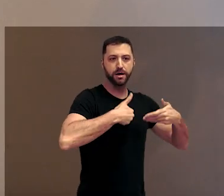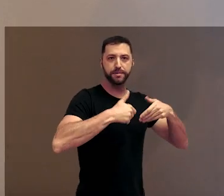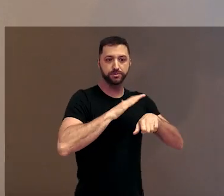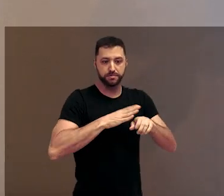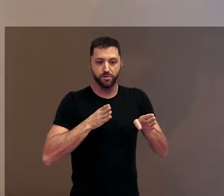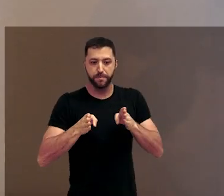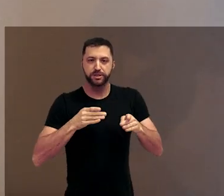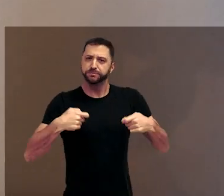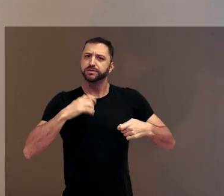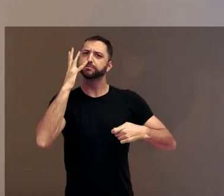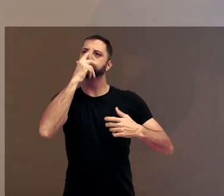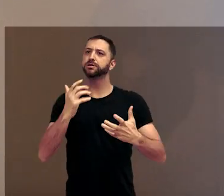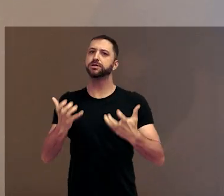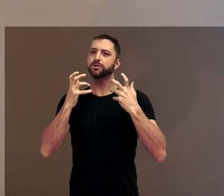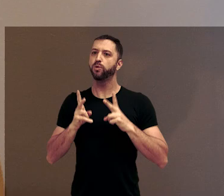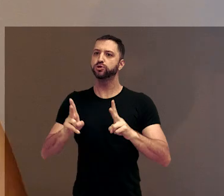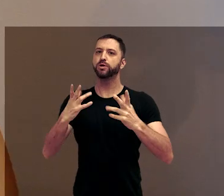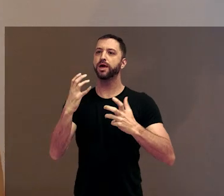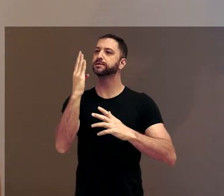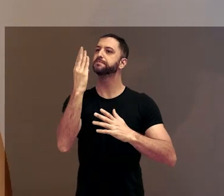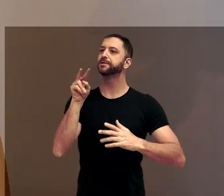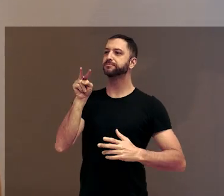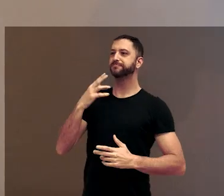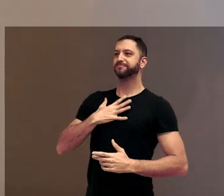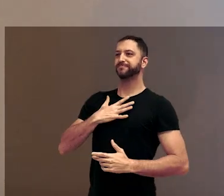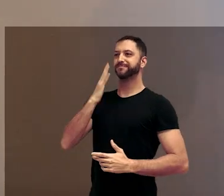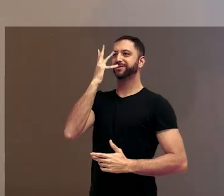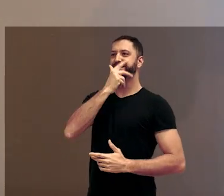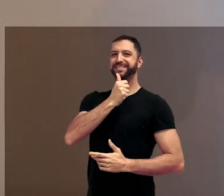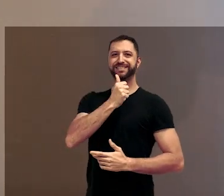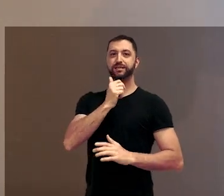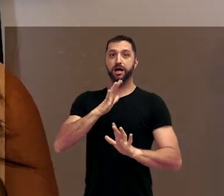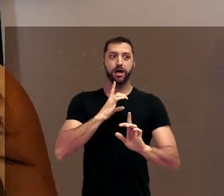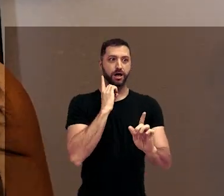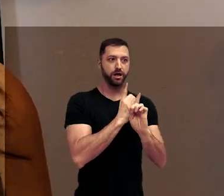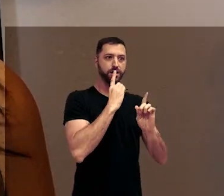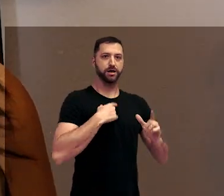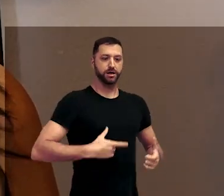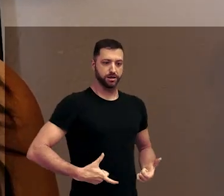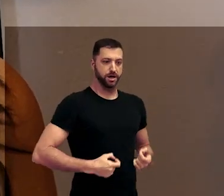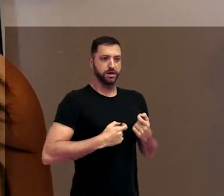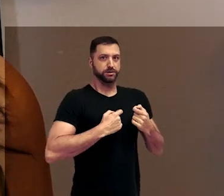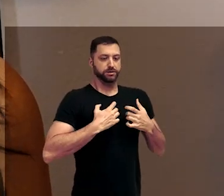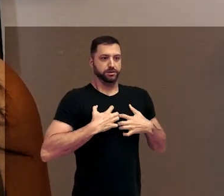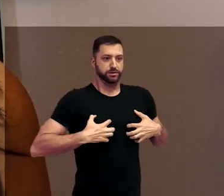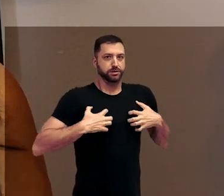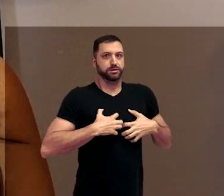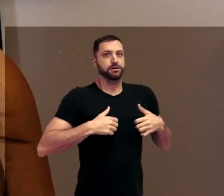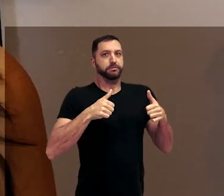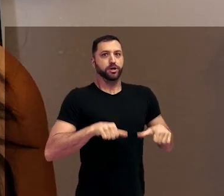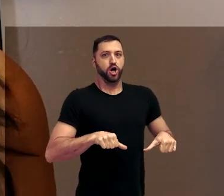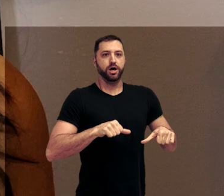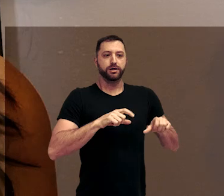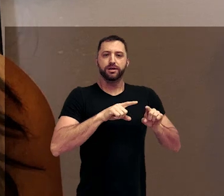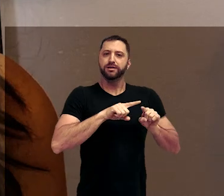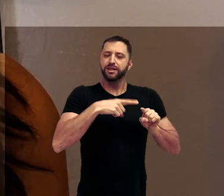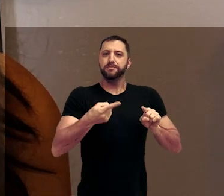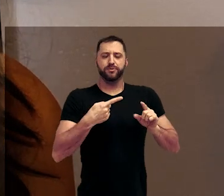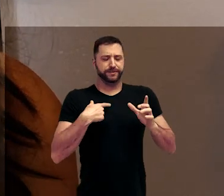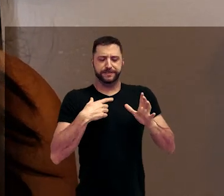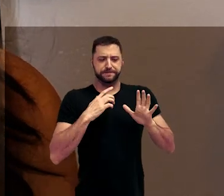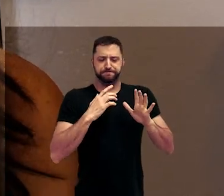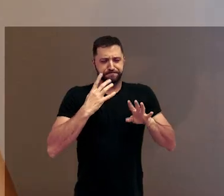que que no meu tratamento vai ser diferente? Eu vou querer me reconhecer no espelho, como Flávia. O diagnóstico foi a pior parte de